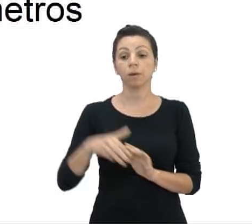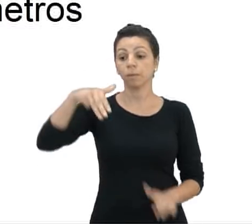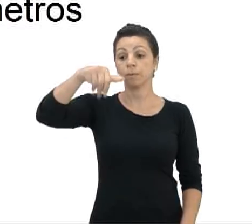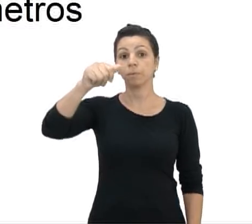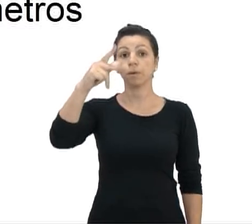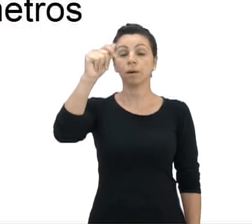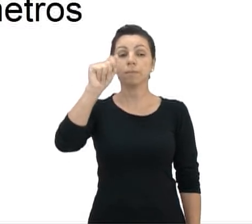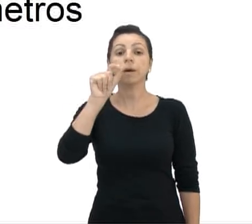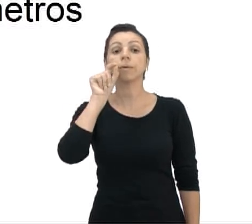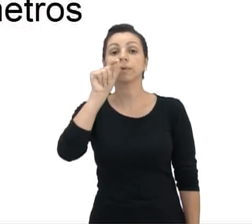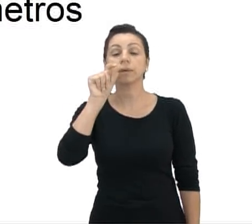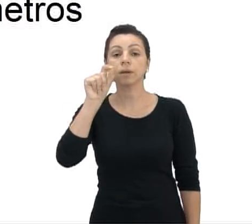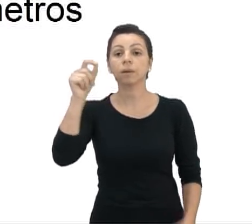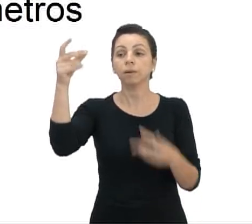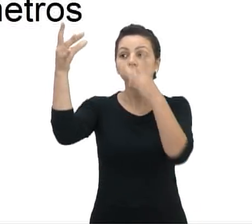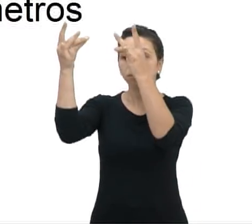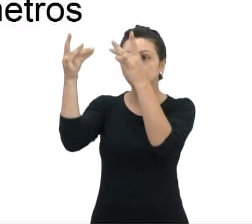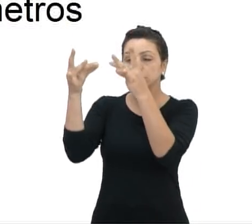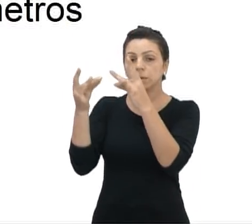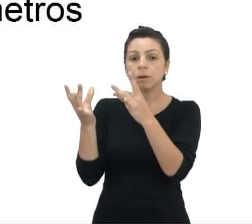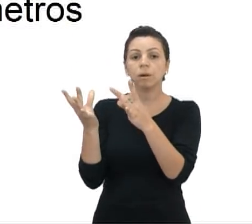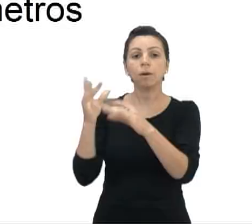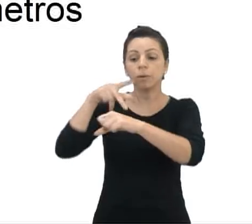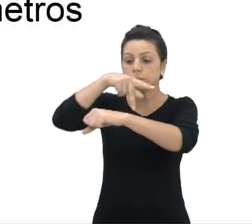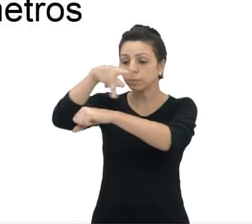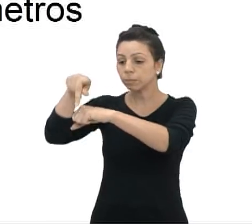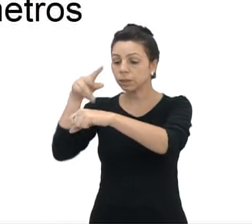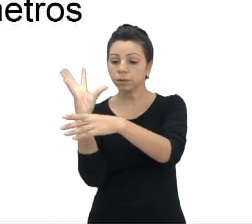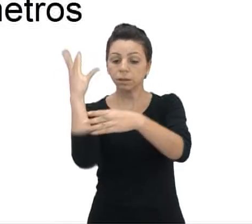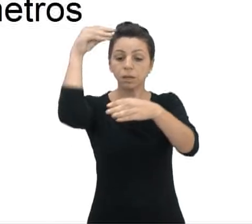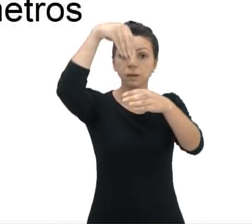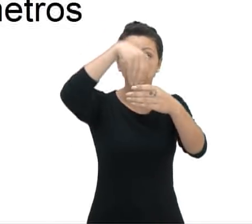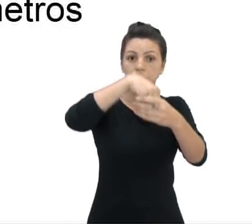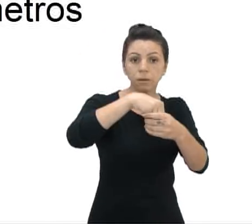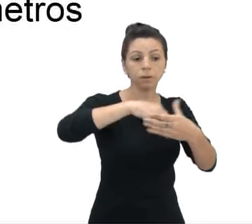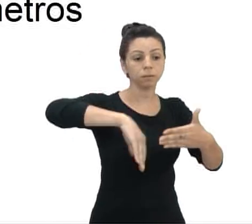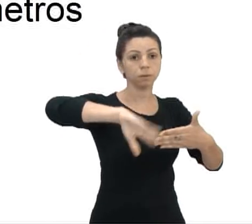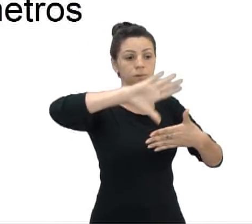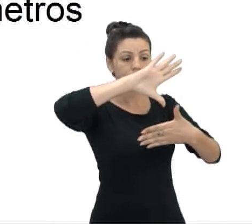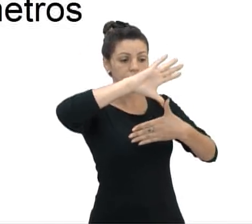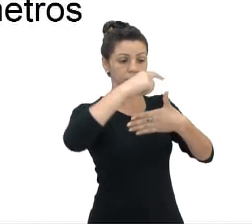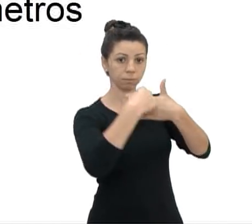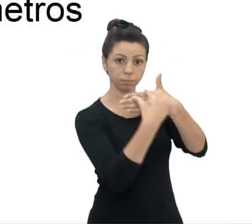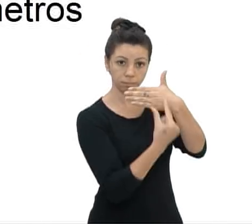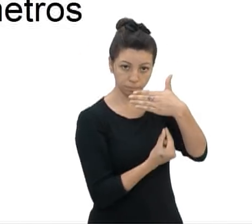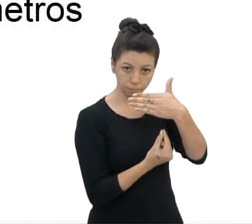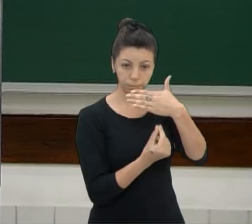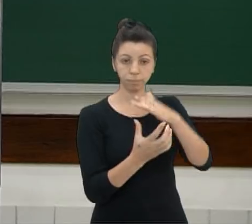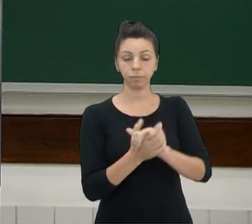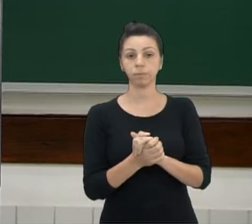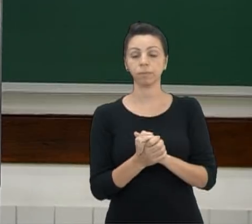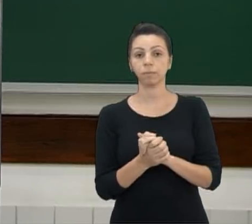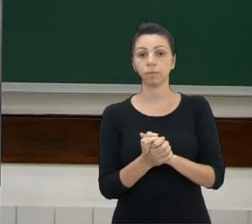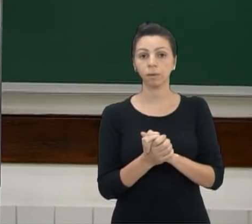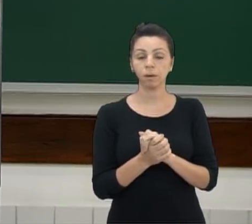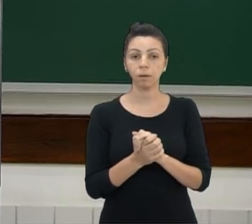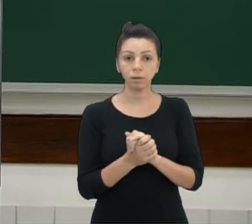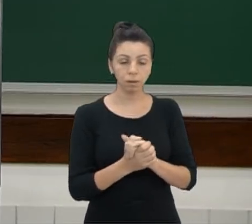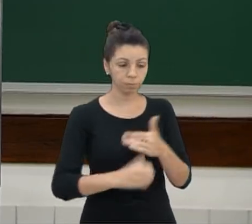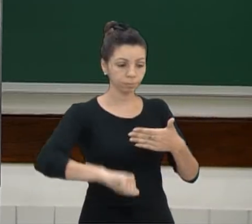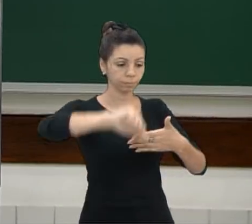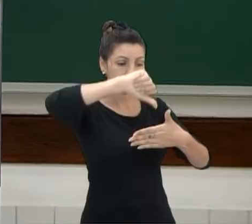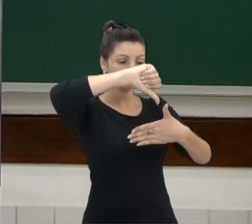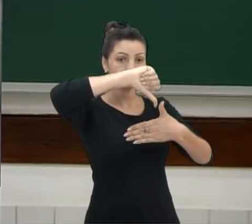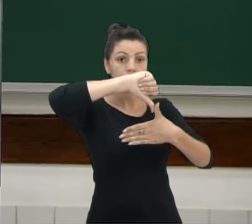detalhe apenas dos países que integram a América Andina. Então, apenas dentro da América do Sul, nós destacamos ali